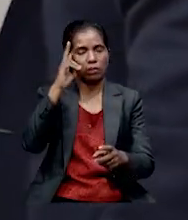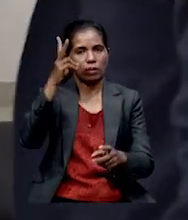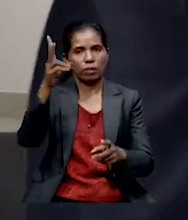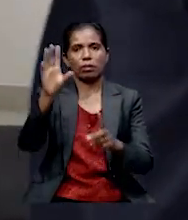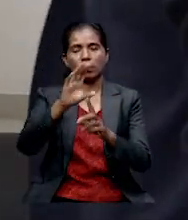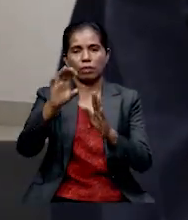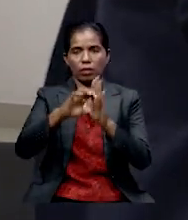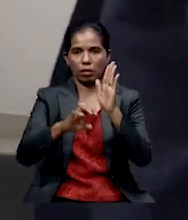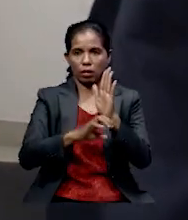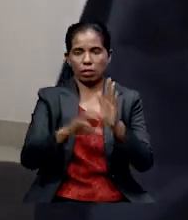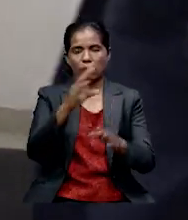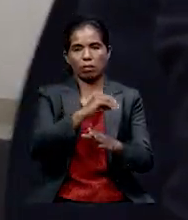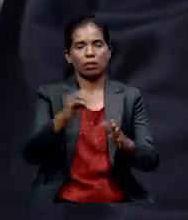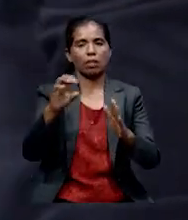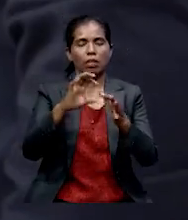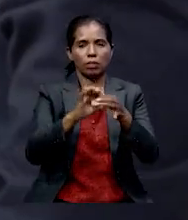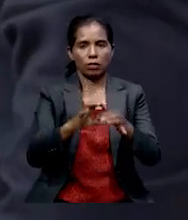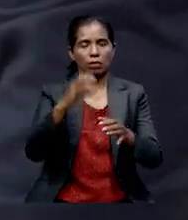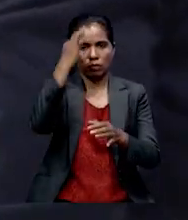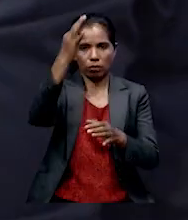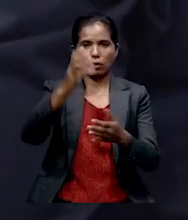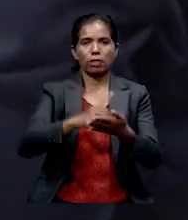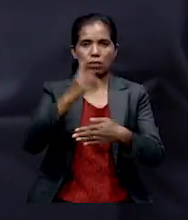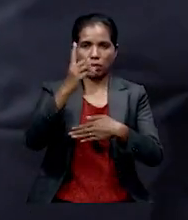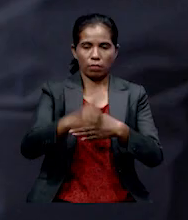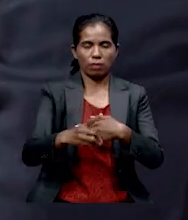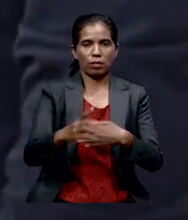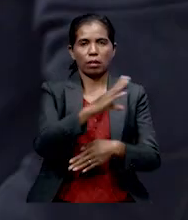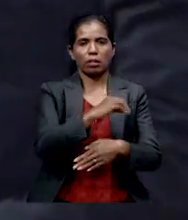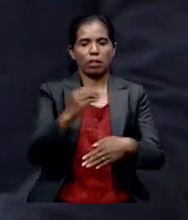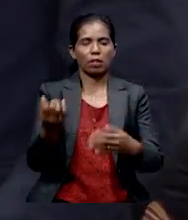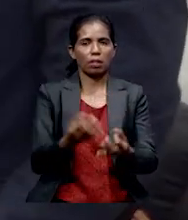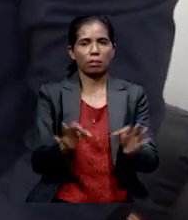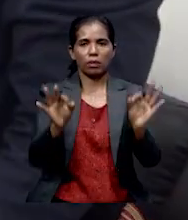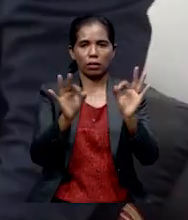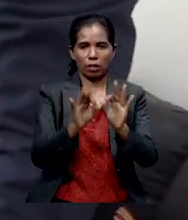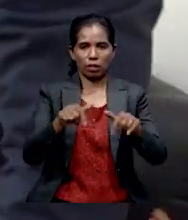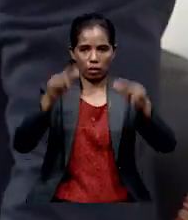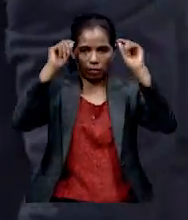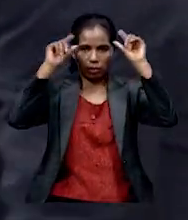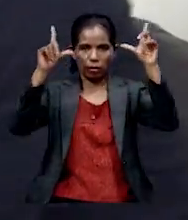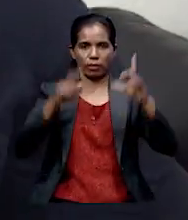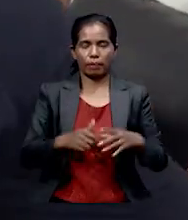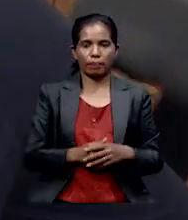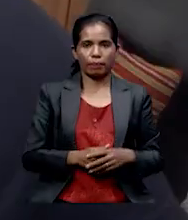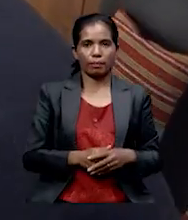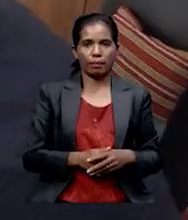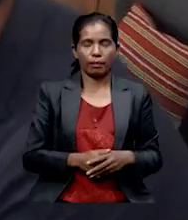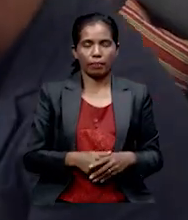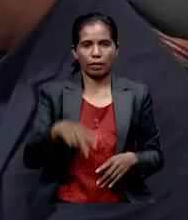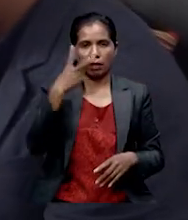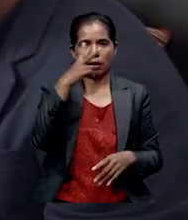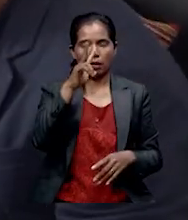União, ba órgão executivo, com ba futuro desenvolvimento, setor serne bem importante e a Timor-Leste. Haré, li